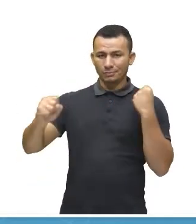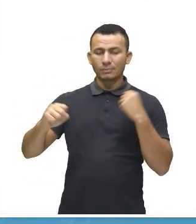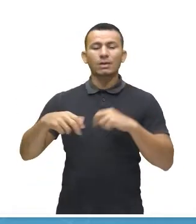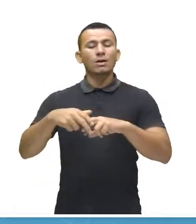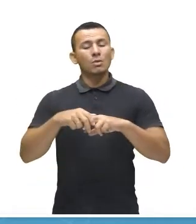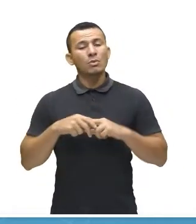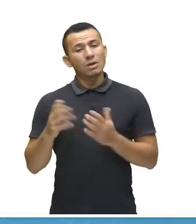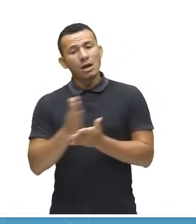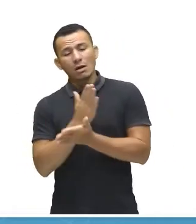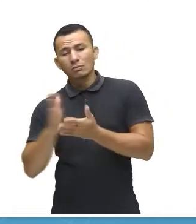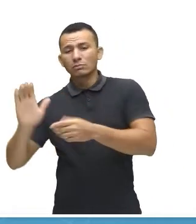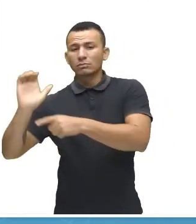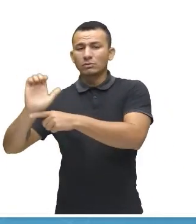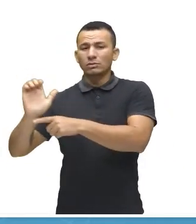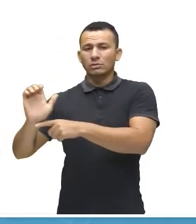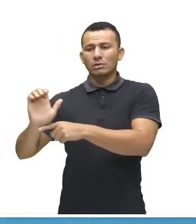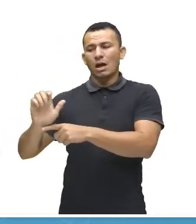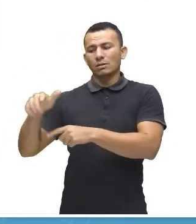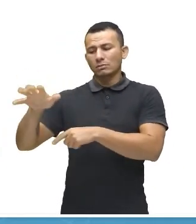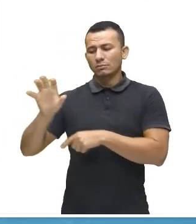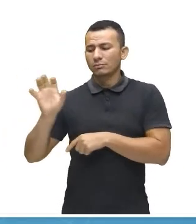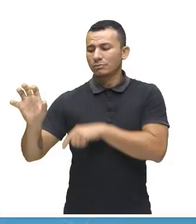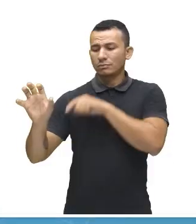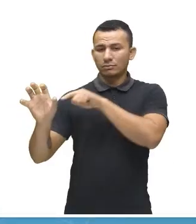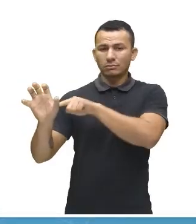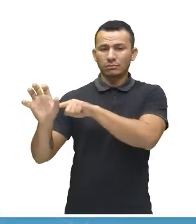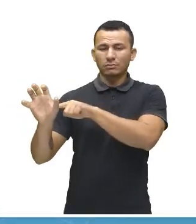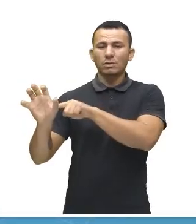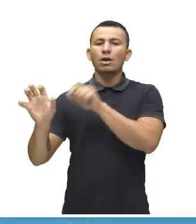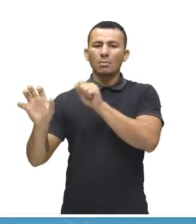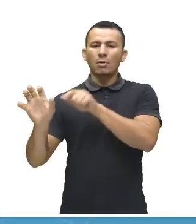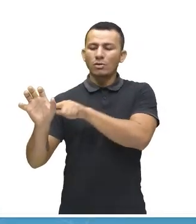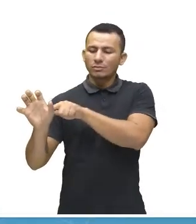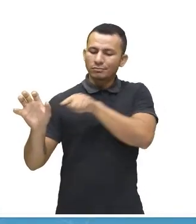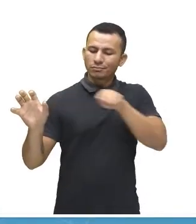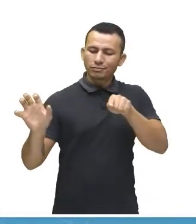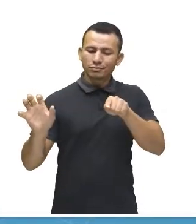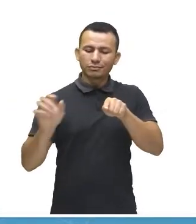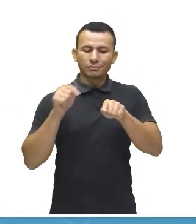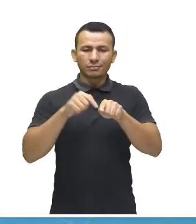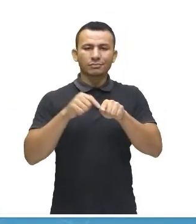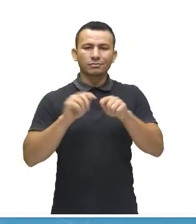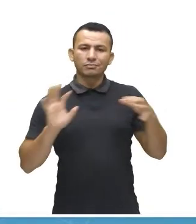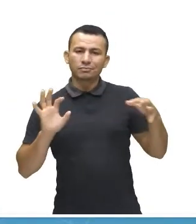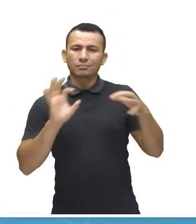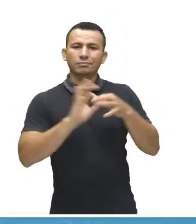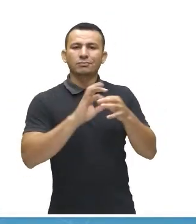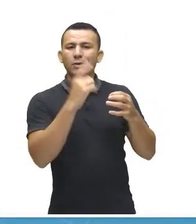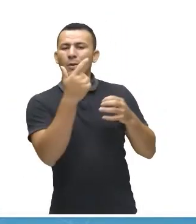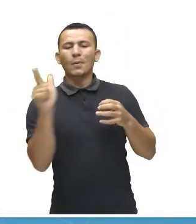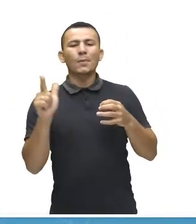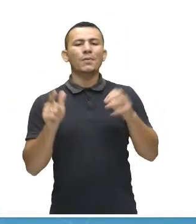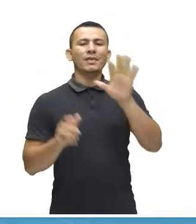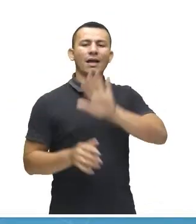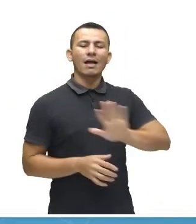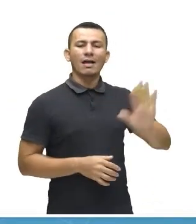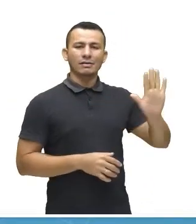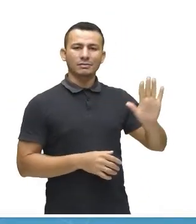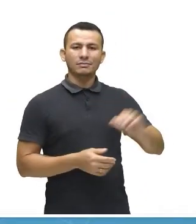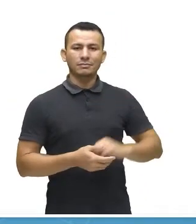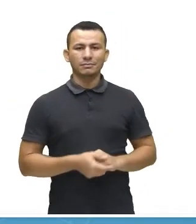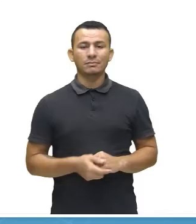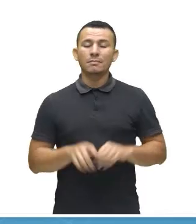um estado que é de uma região faz fronteira ali com um estado que é de outra região,